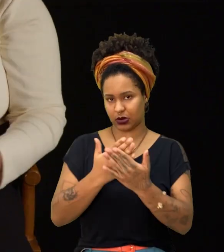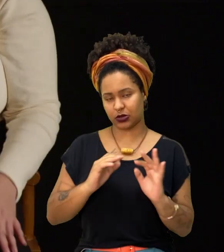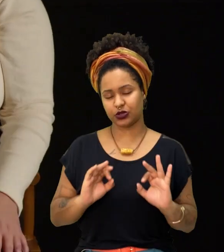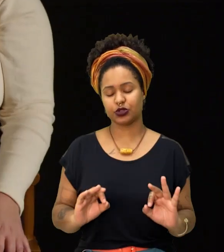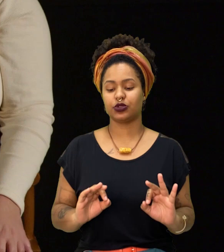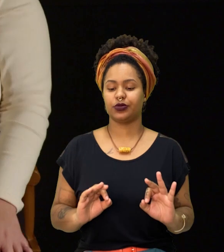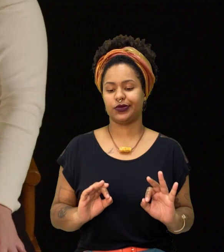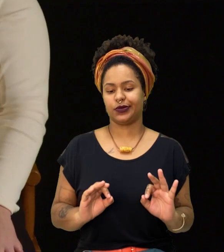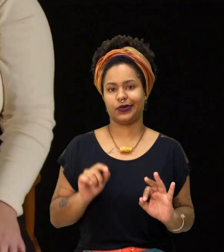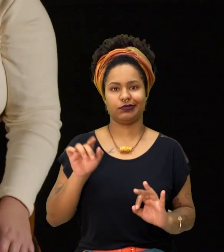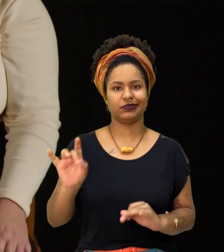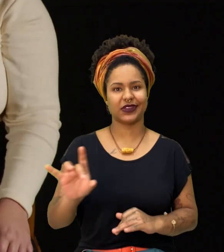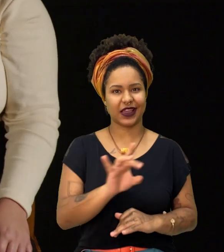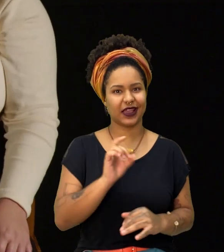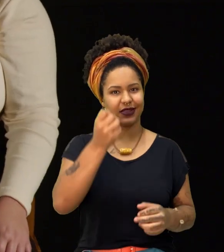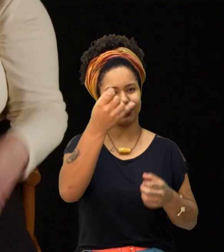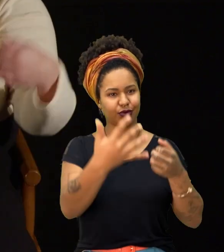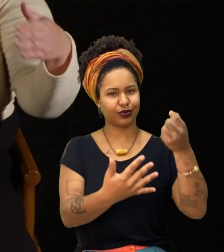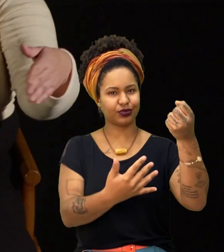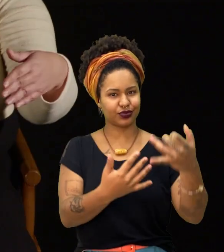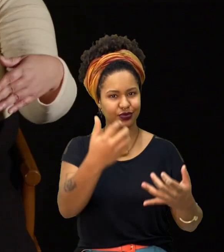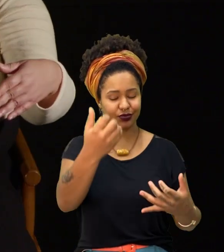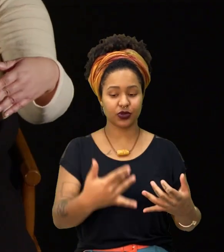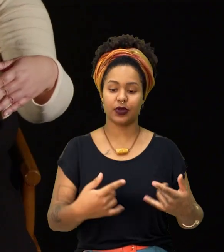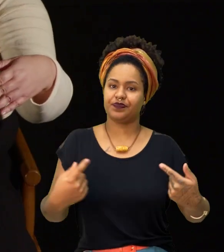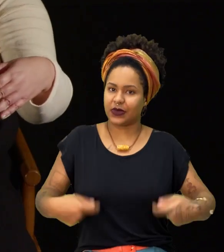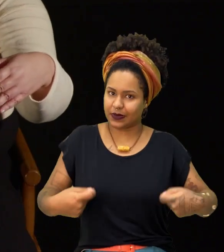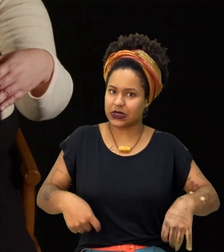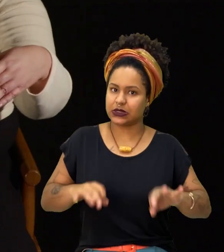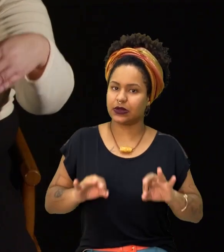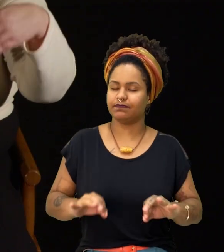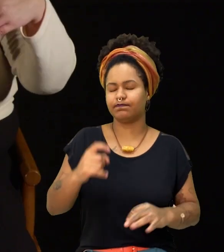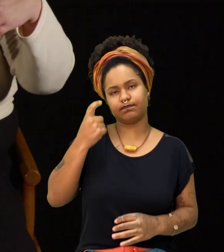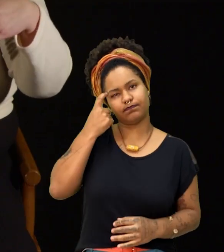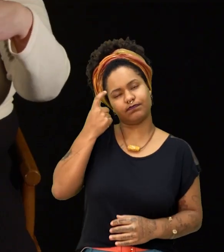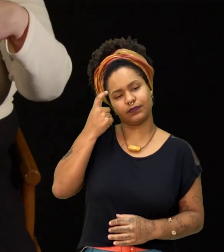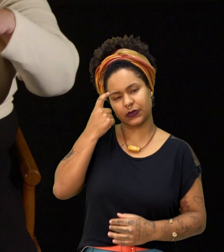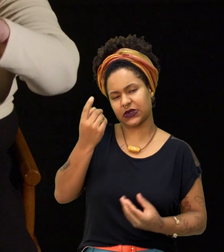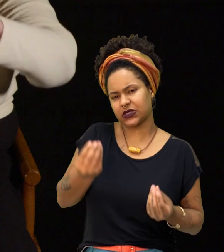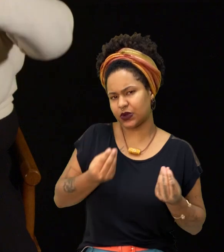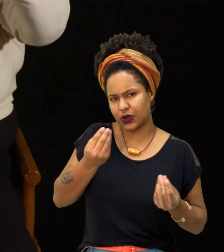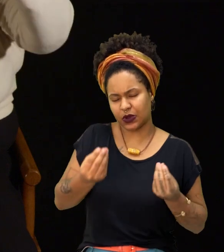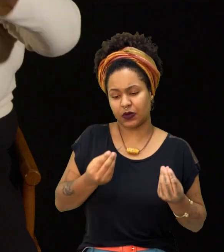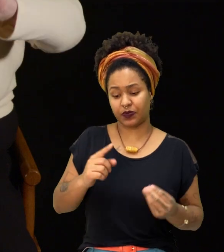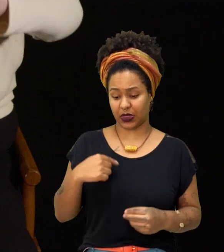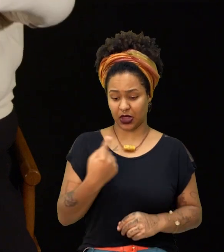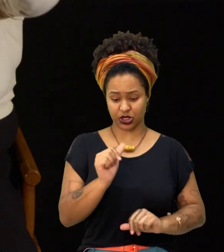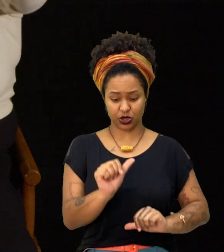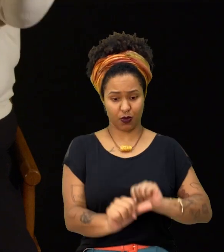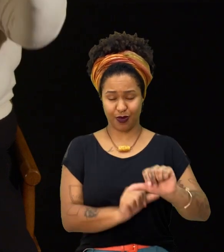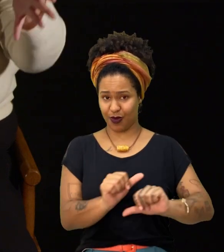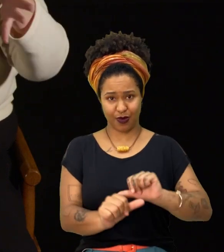como aqui cada um falou, temos que realmente pensar, né, que, se nós não mudarmos,